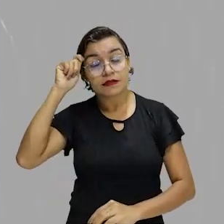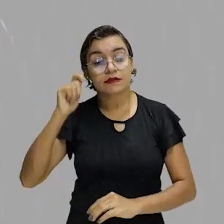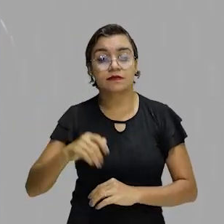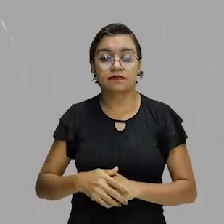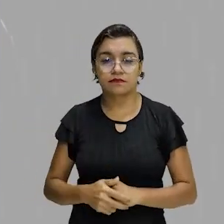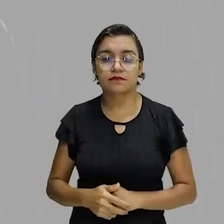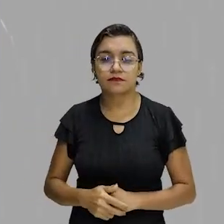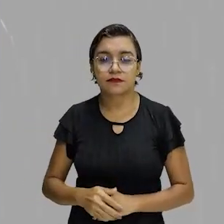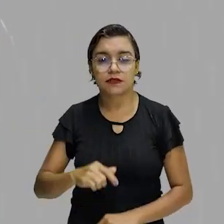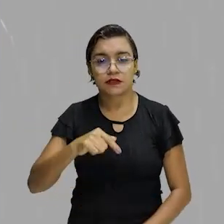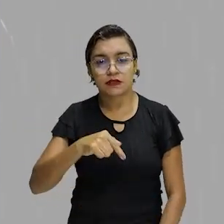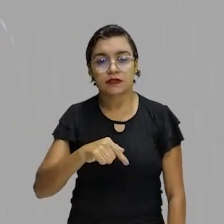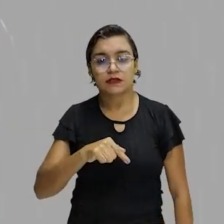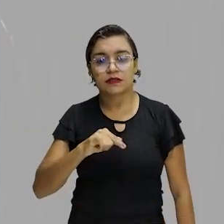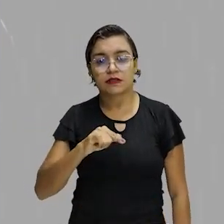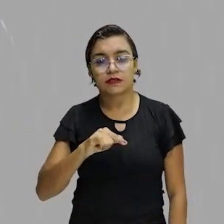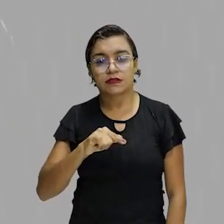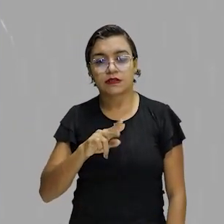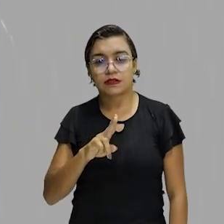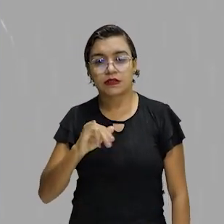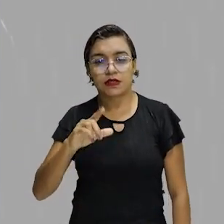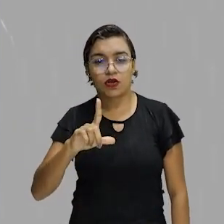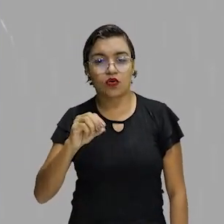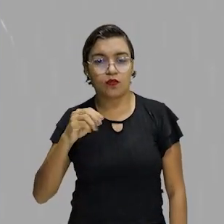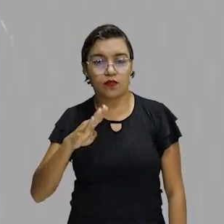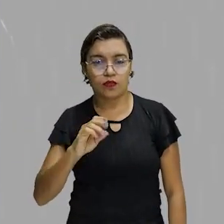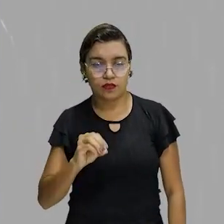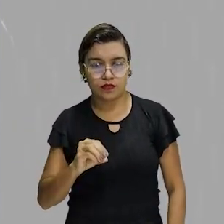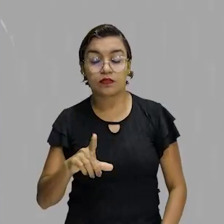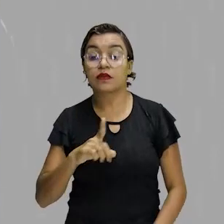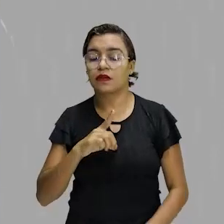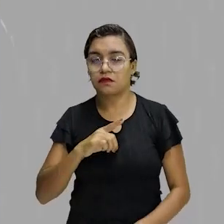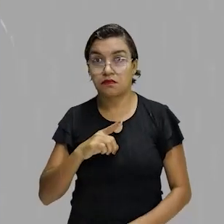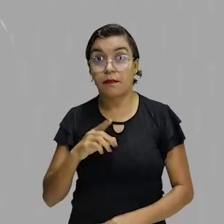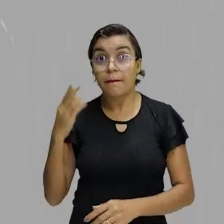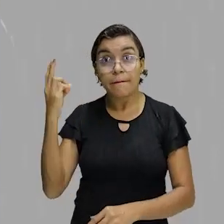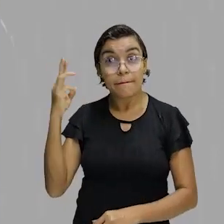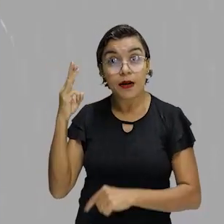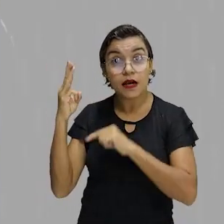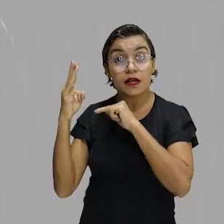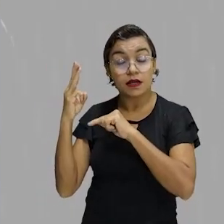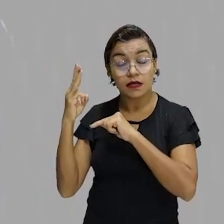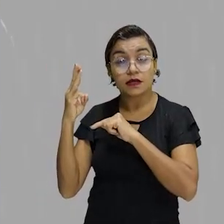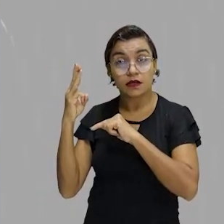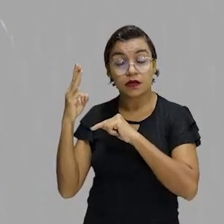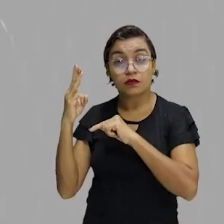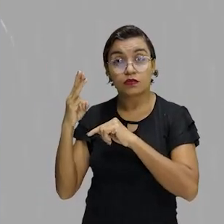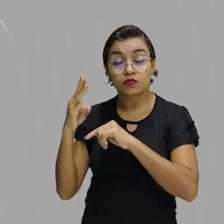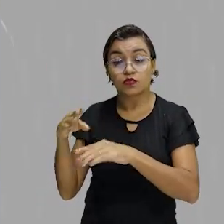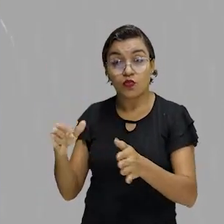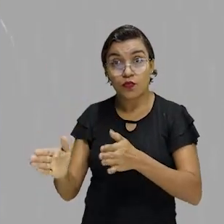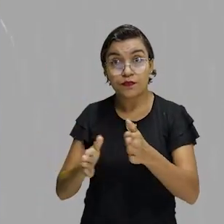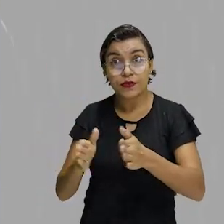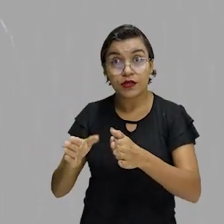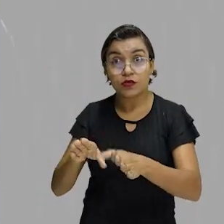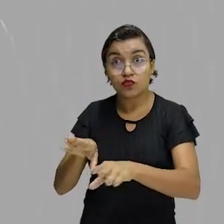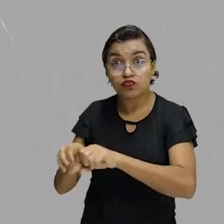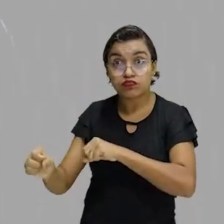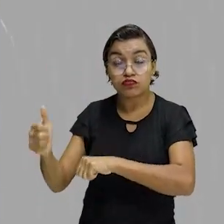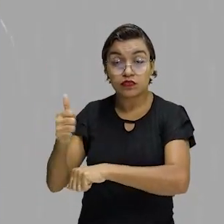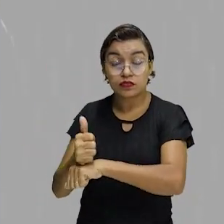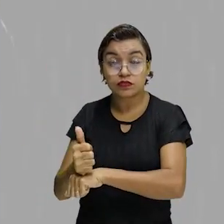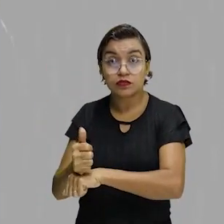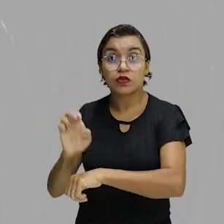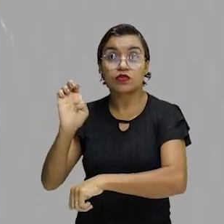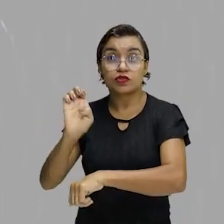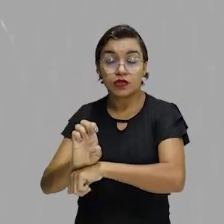quilombolas, certo? E aí no Maranhão todo isso é uma realidade. Mas por quê? Porque o Maranhão no período colonial era um estado que produzia